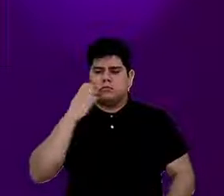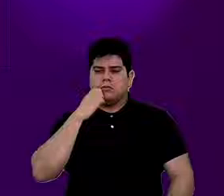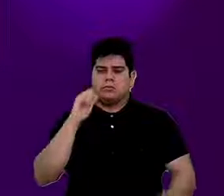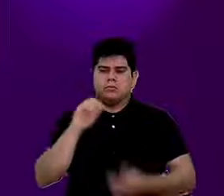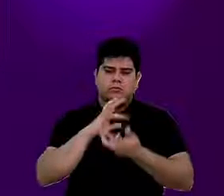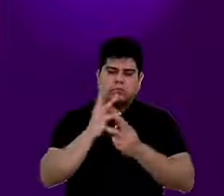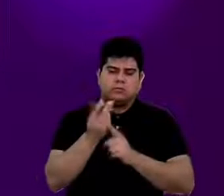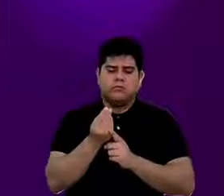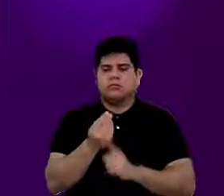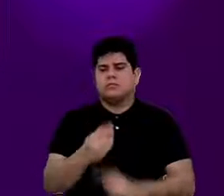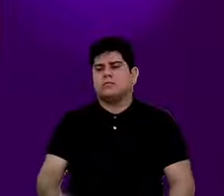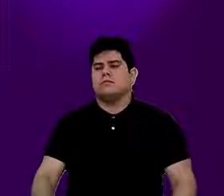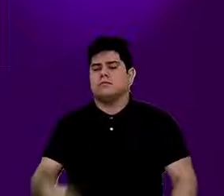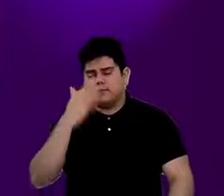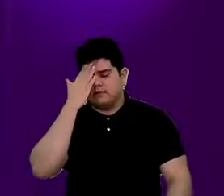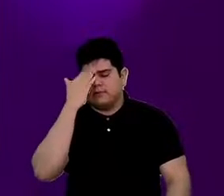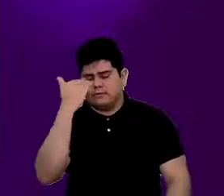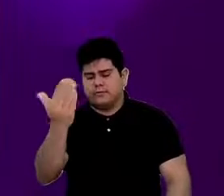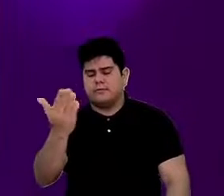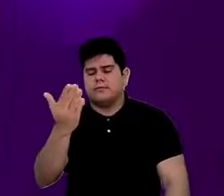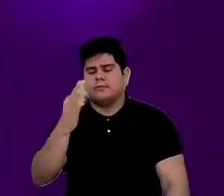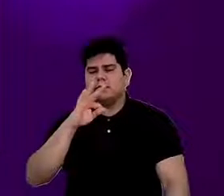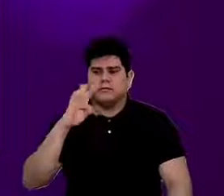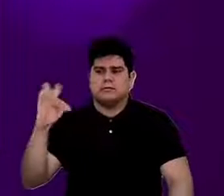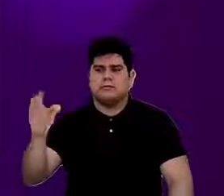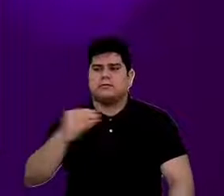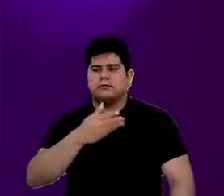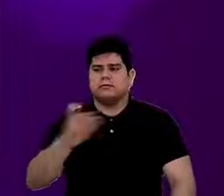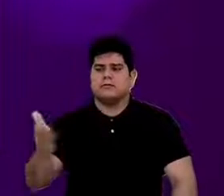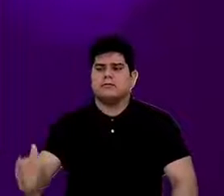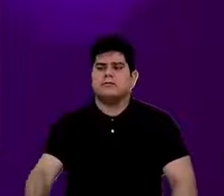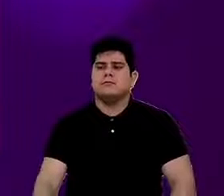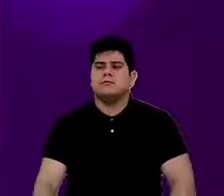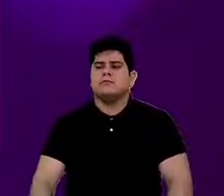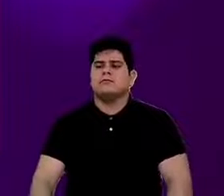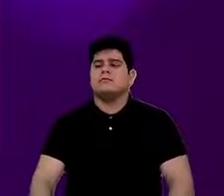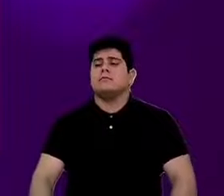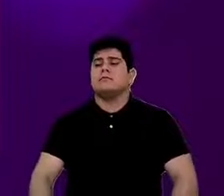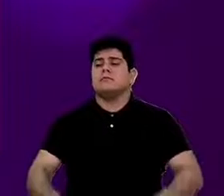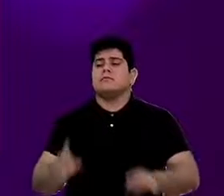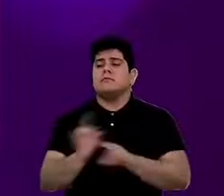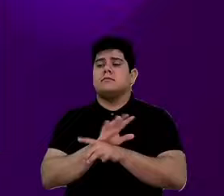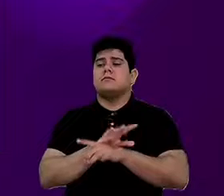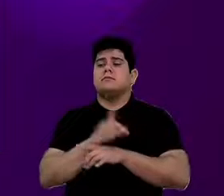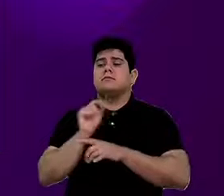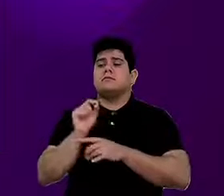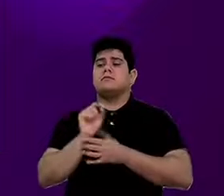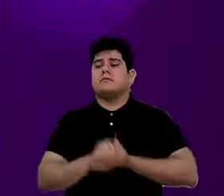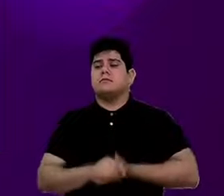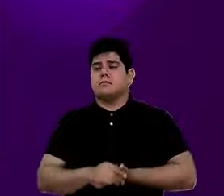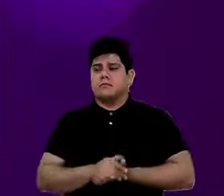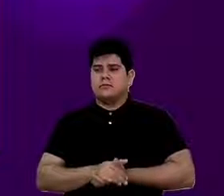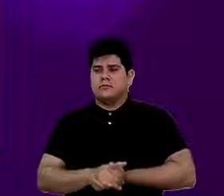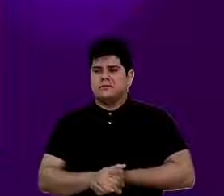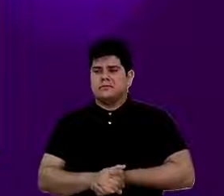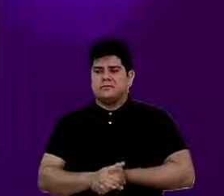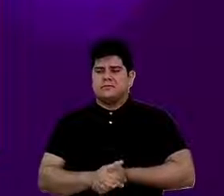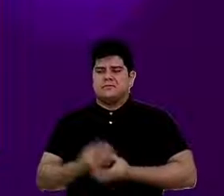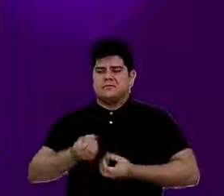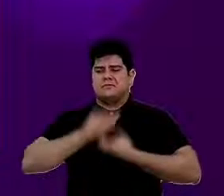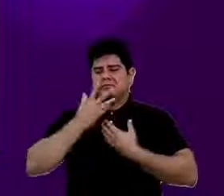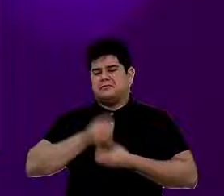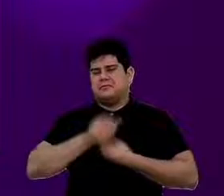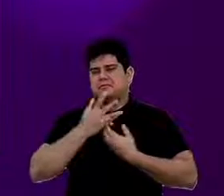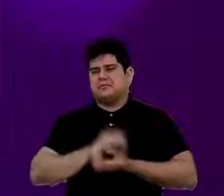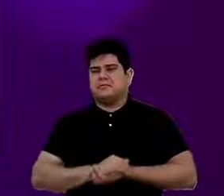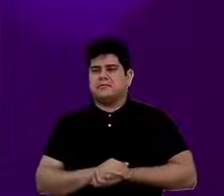arte e ciência. Muito obrigado a todos. Termino com uma frase de um poema definitivo de Carlos Drummond de